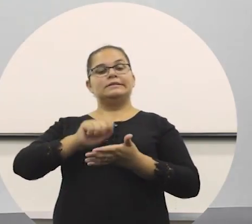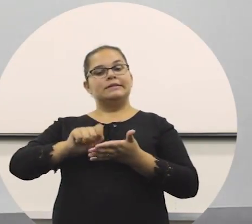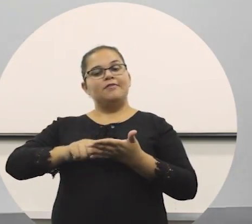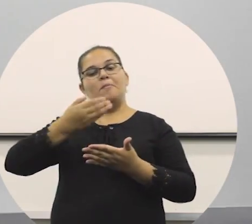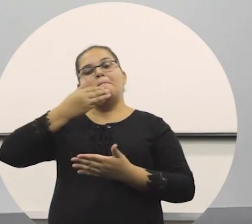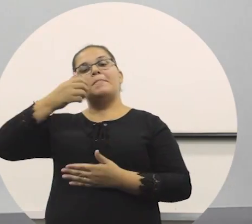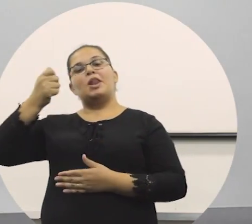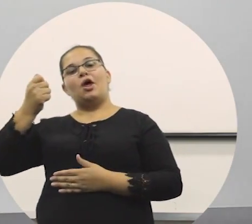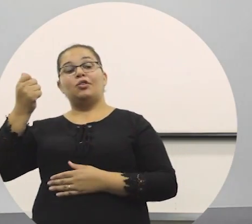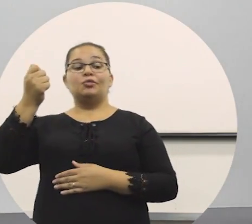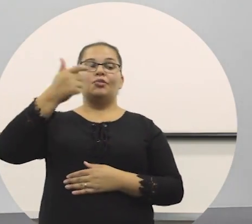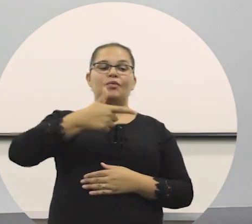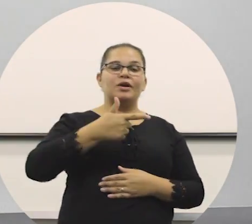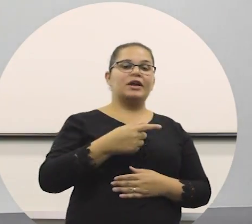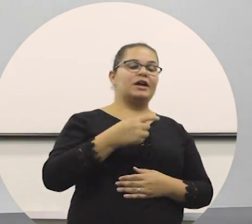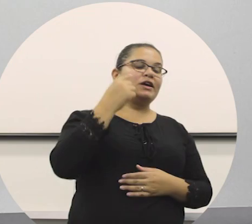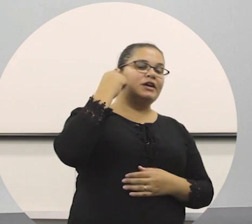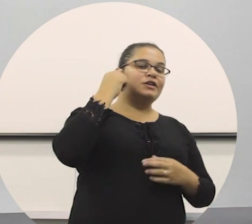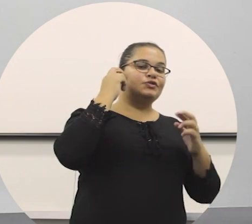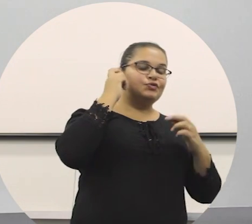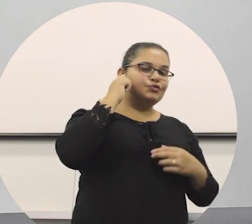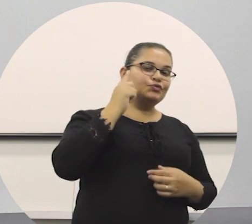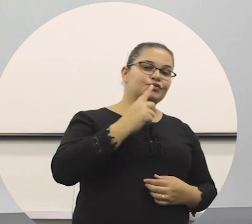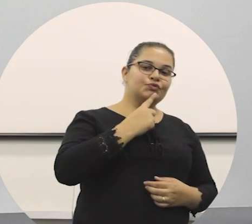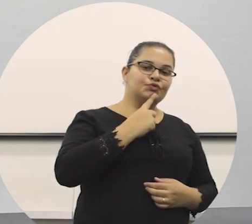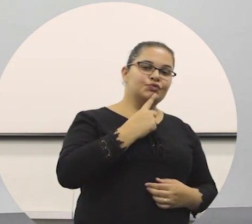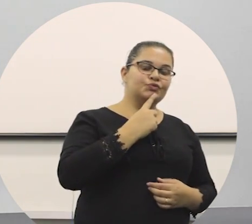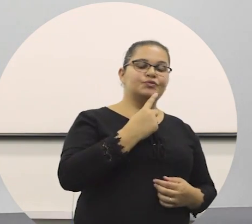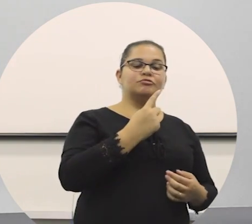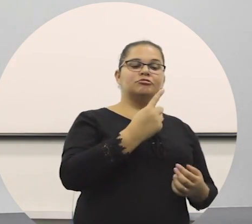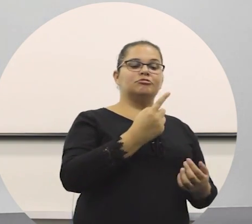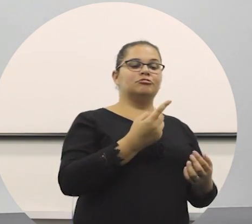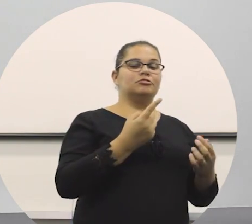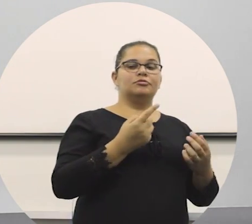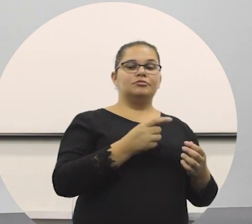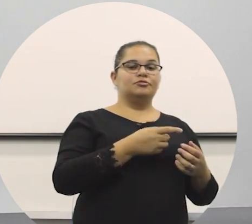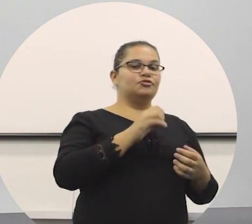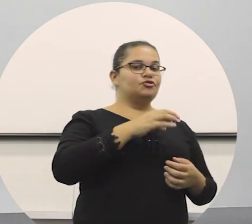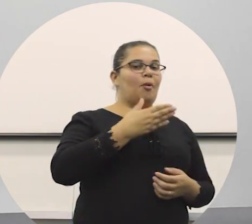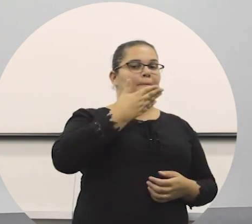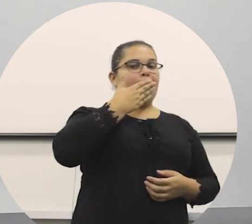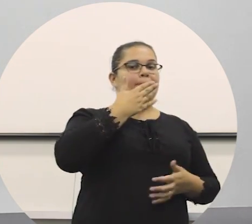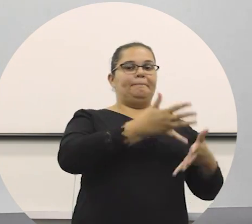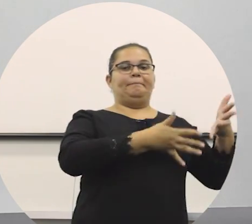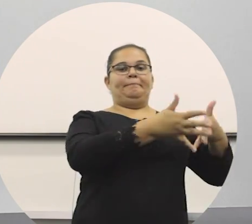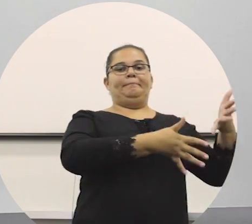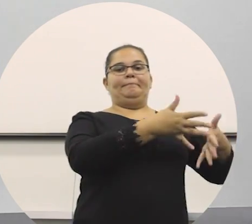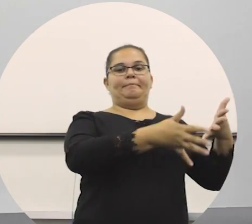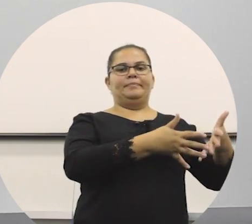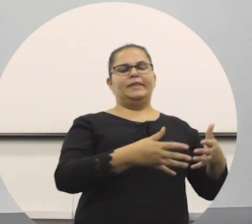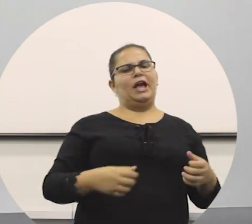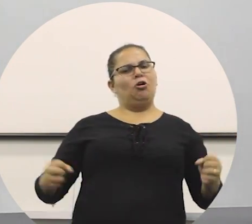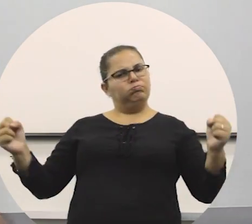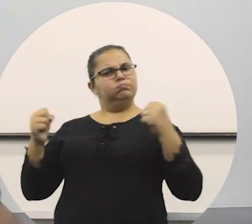que surdos que não são oralizados. Eu ficava irritadíssimo com essas pesquisas, mas era meu lado militante.